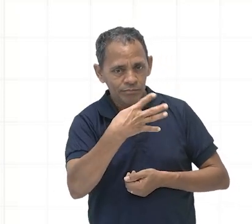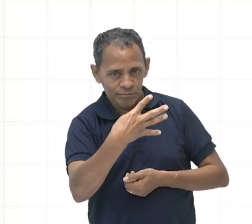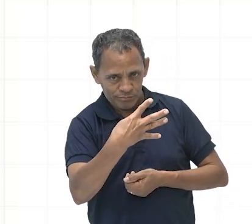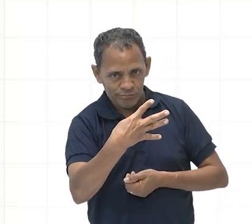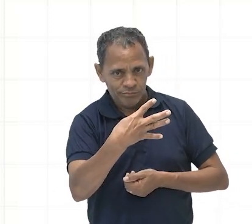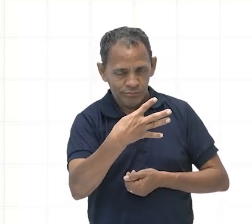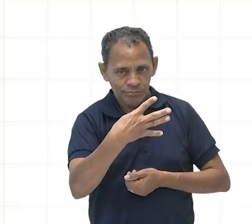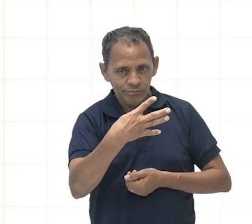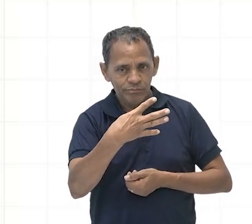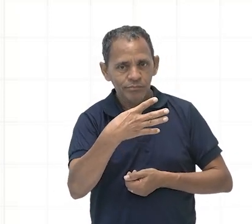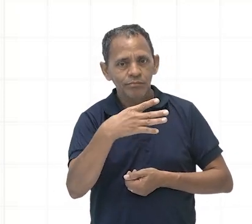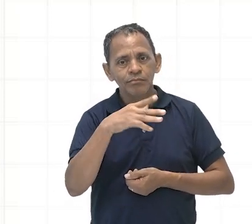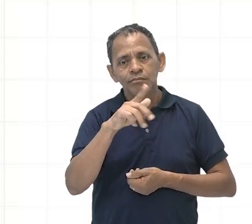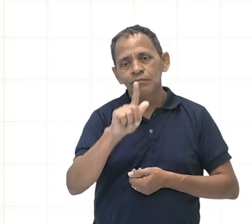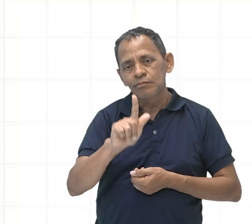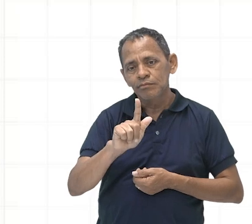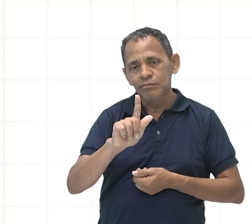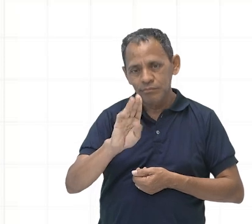1024